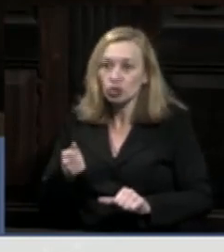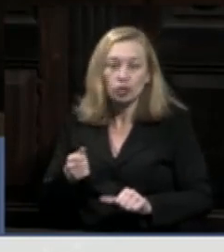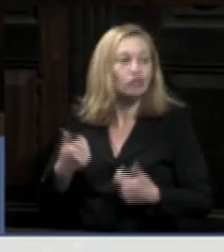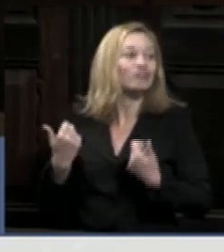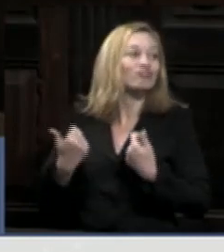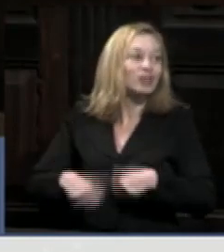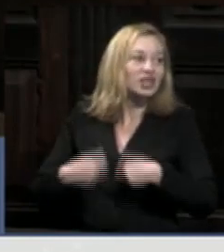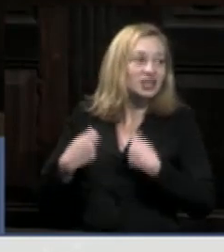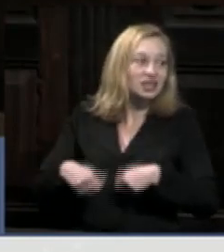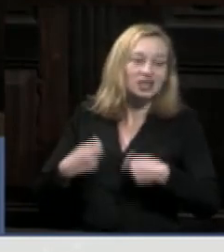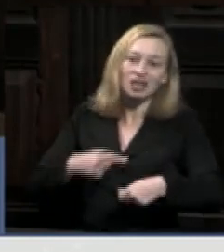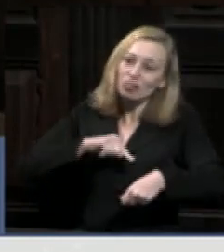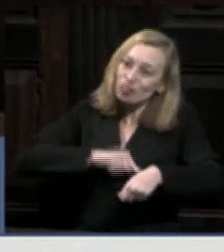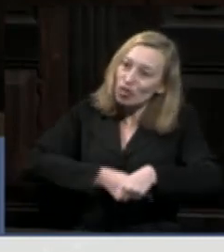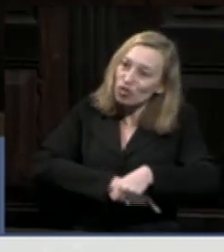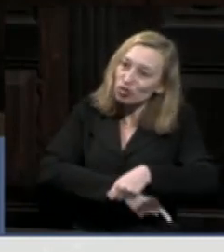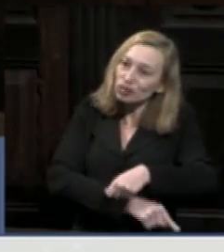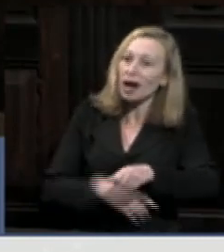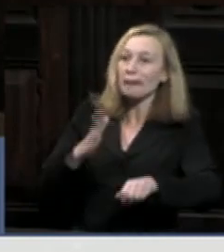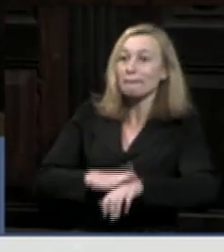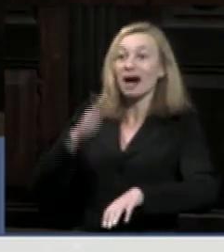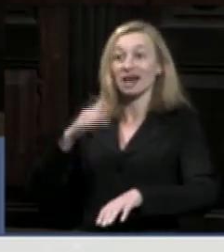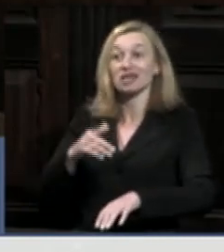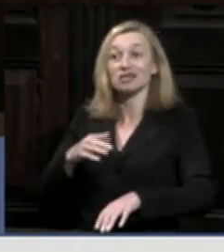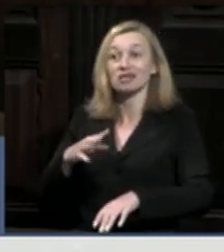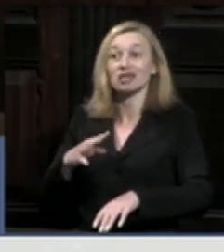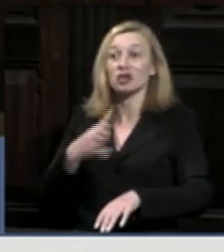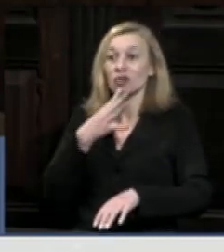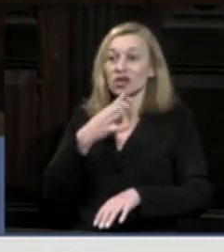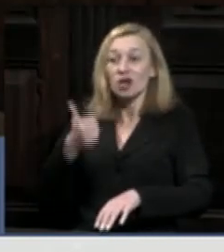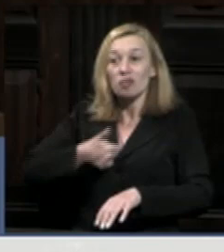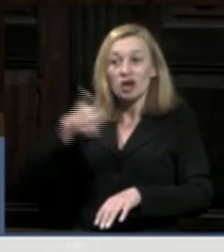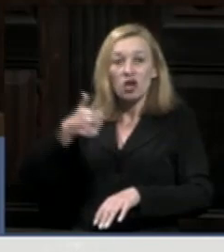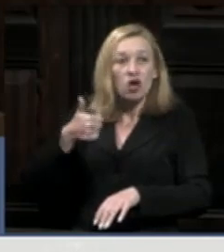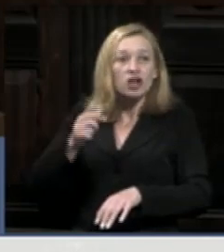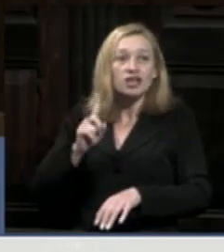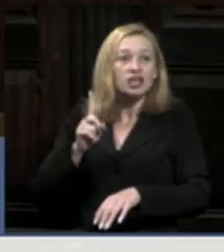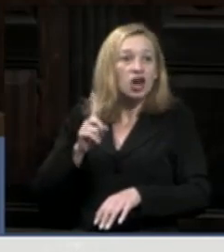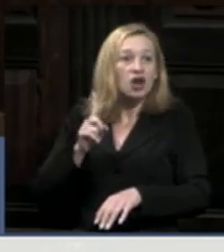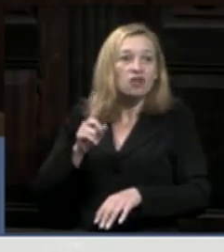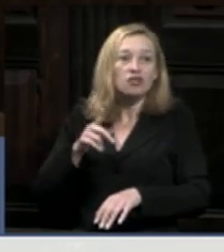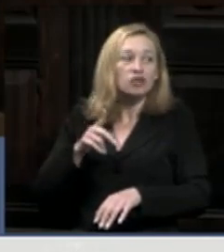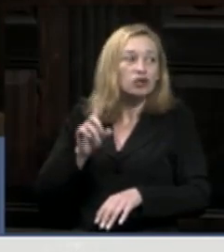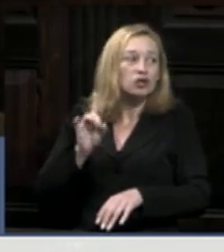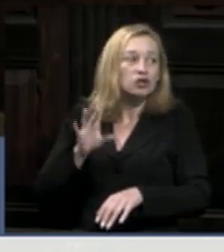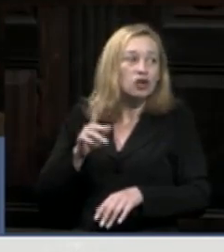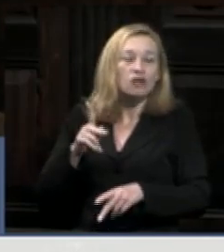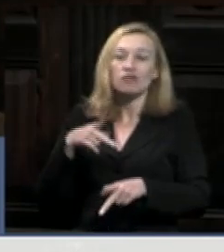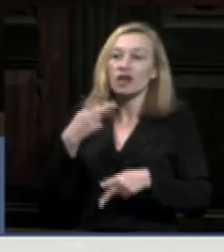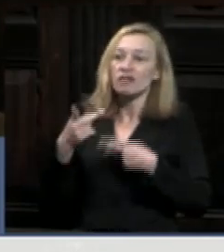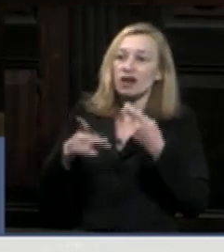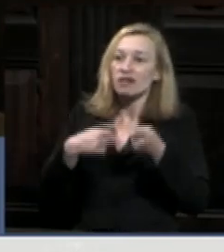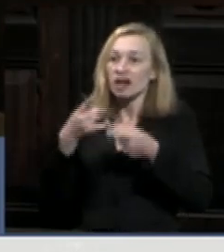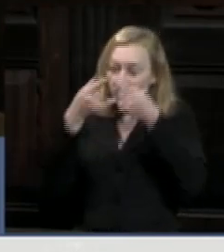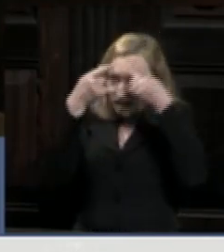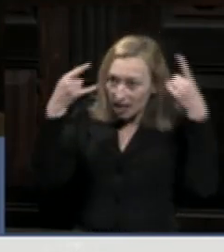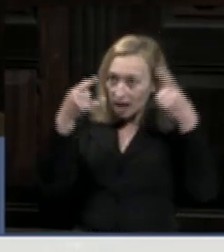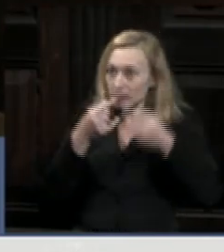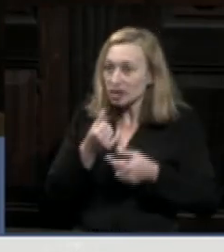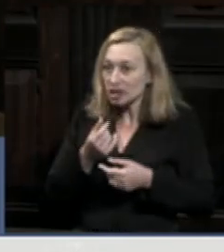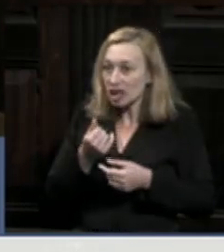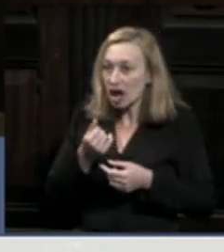preciso se aprofundar no tema estado do rio de janeiro e não ficar apenas na falácia de capital ou